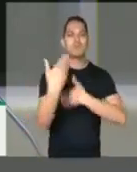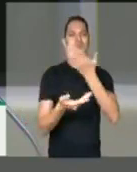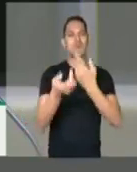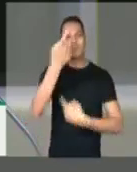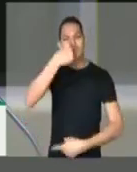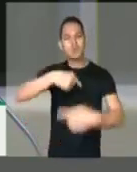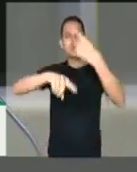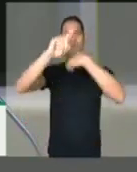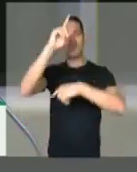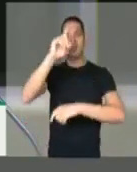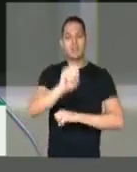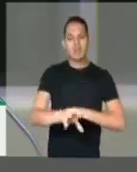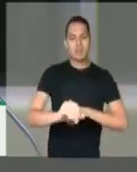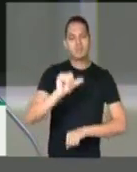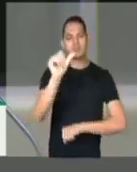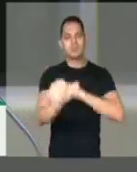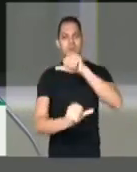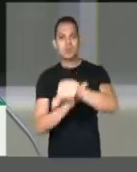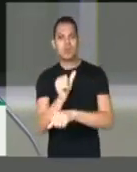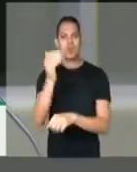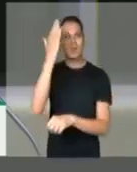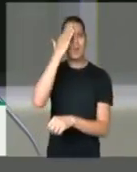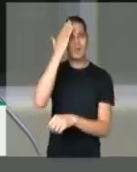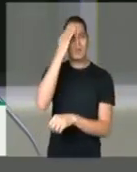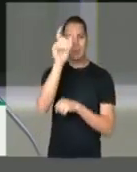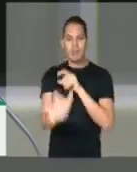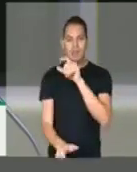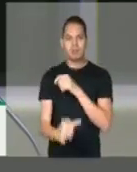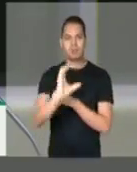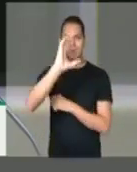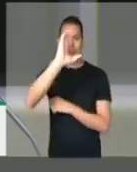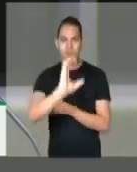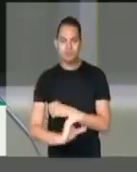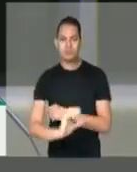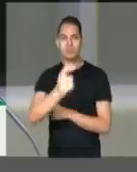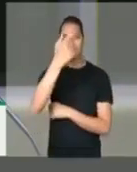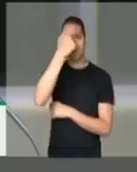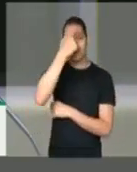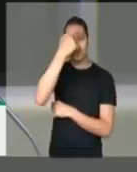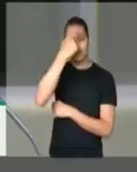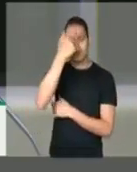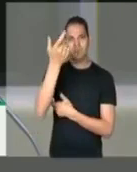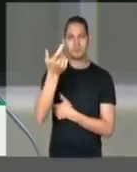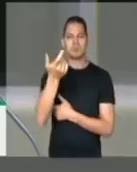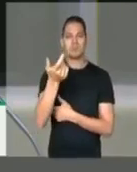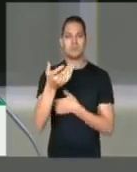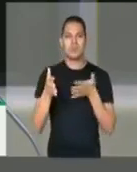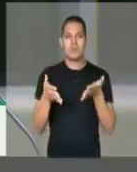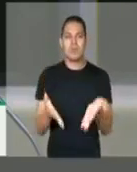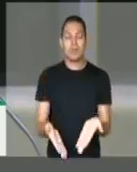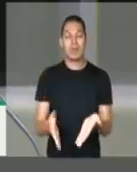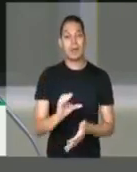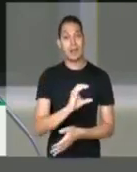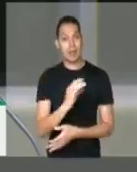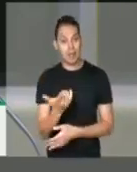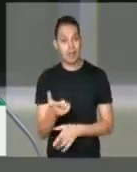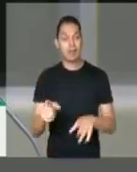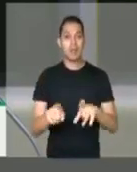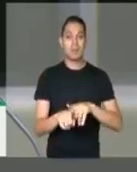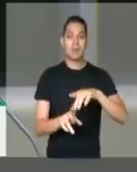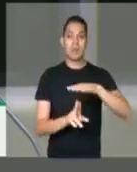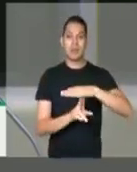da educação que transforma, do saber, dos cidadãos mais engajados e mais conscientes. E, é claro, essa